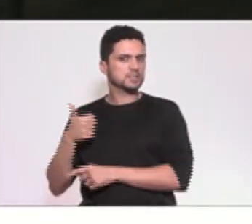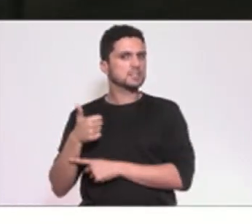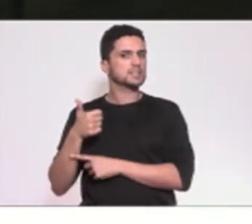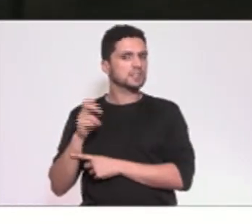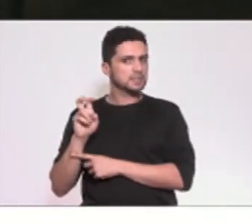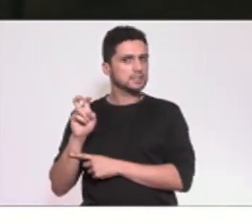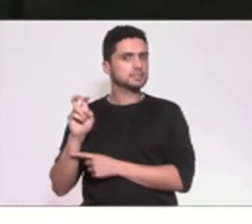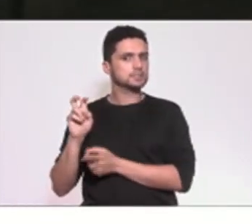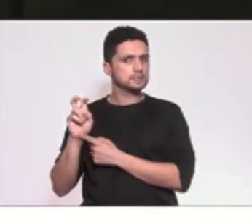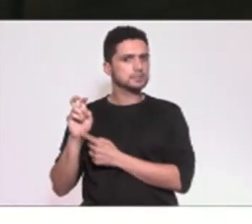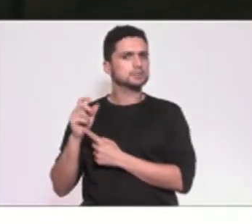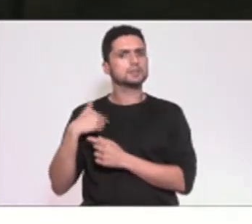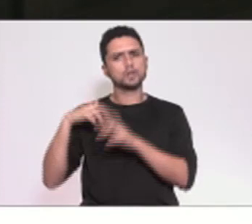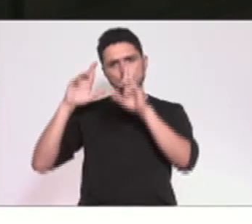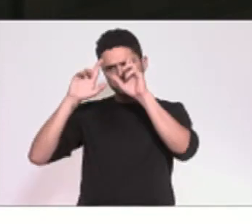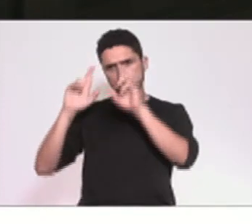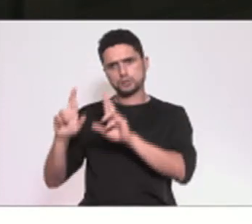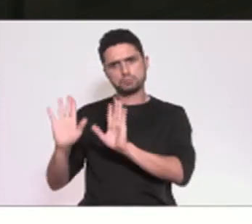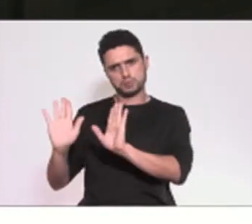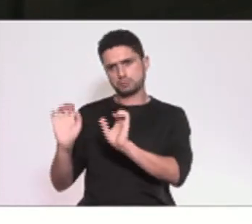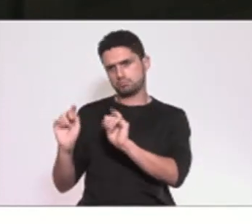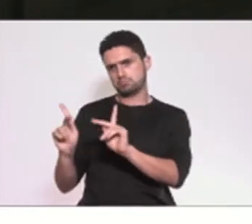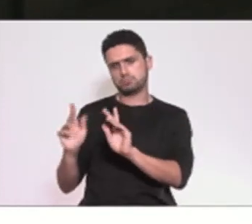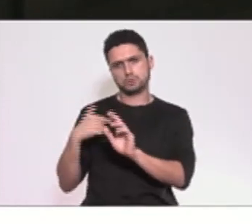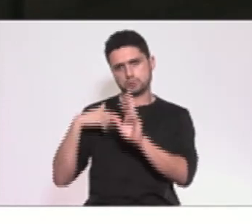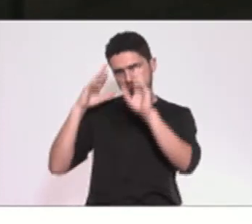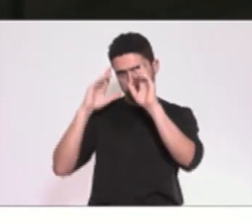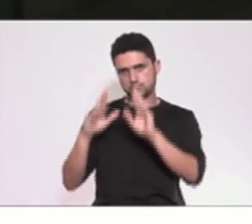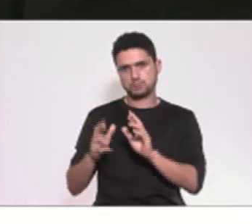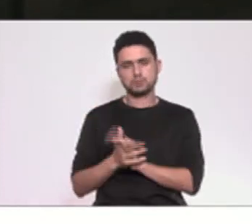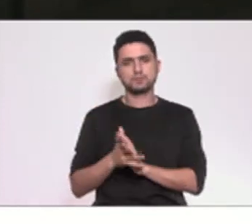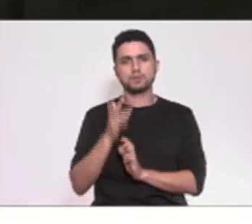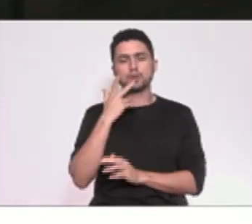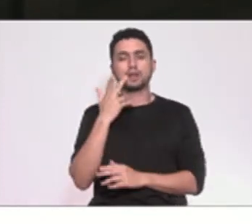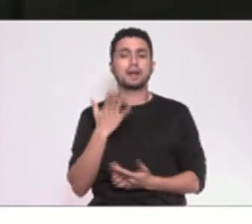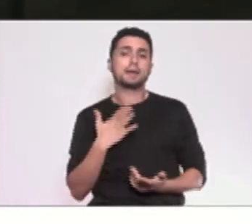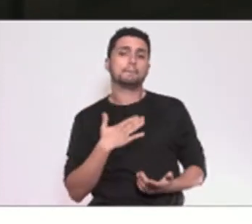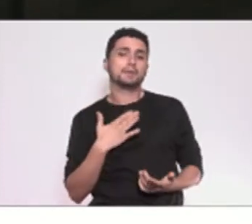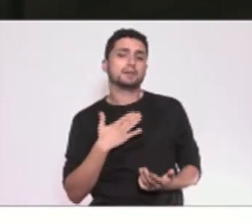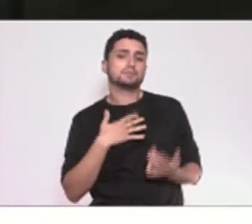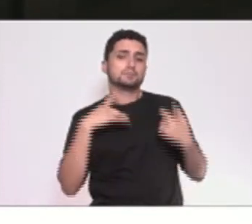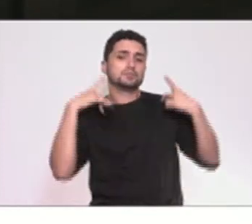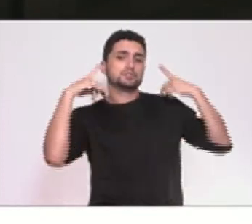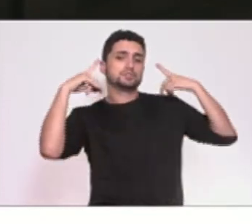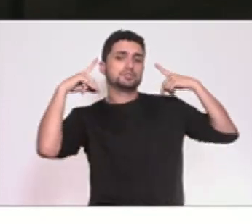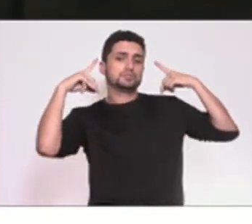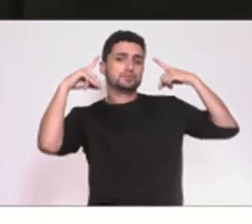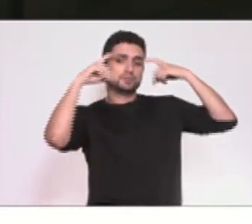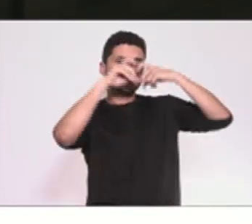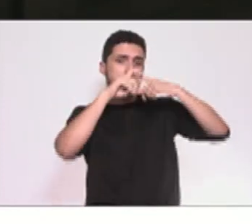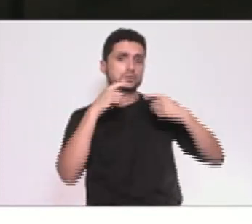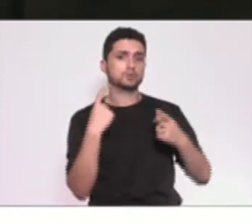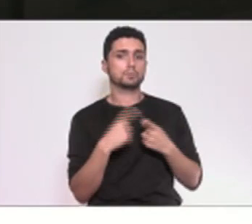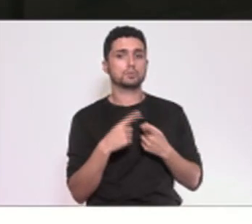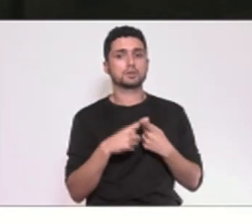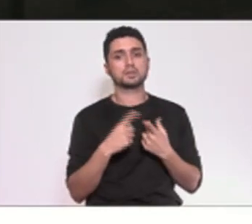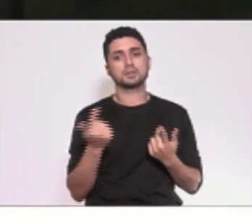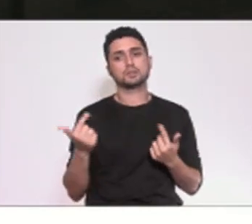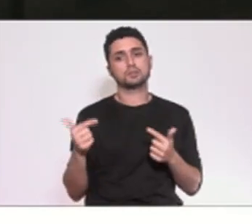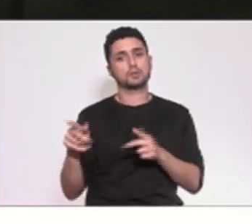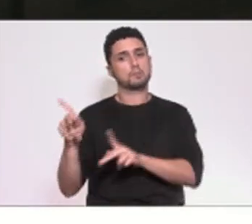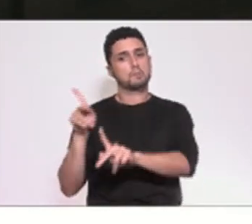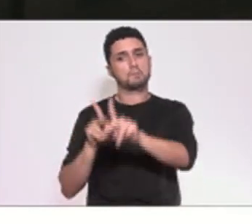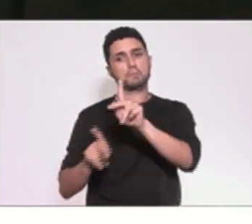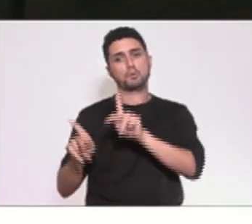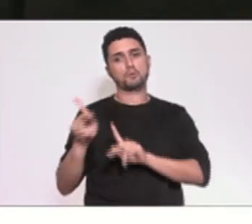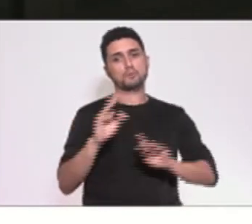de uns 15, e respeito esse voto. Para mim é difícil, porque é impopular.